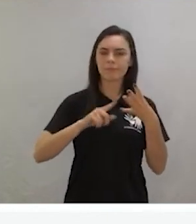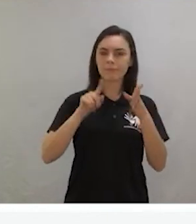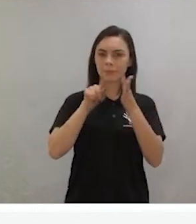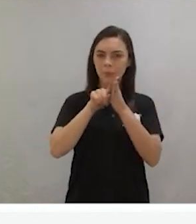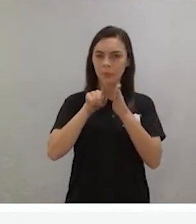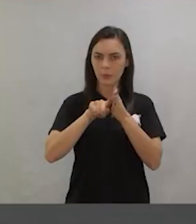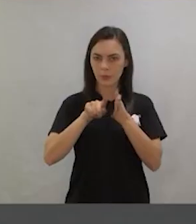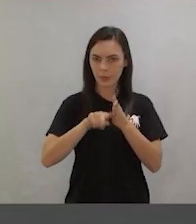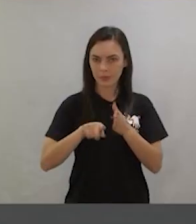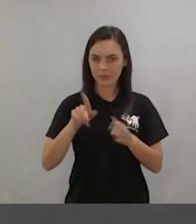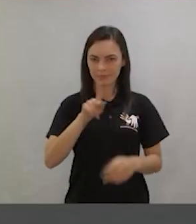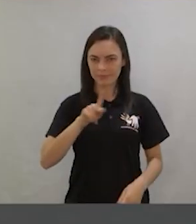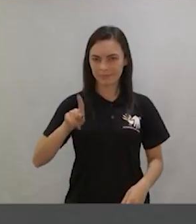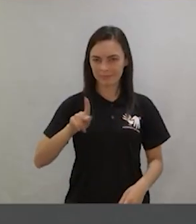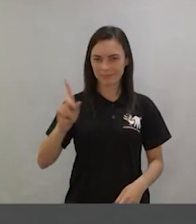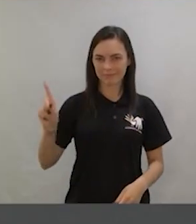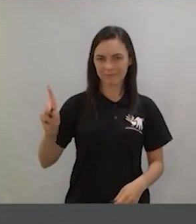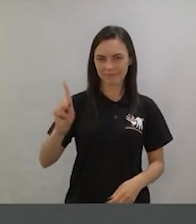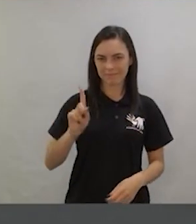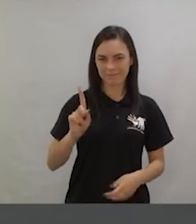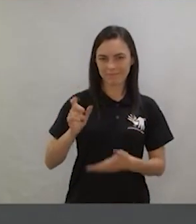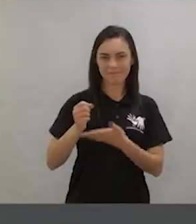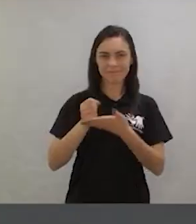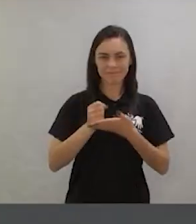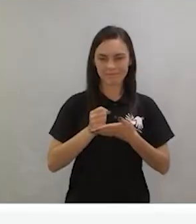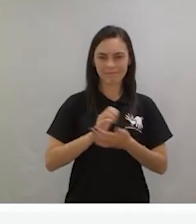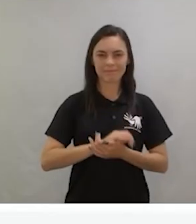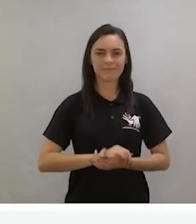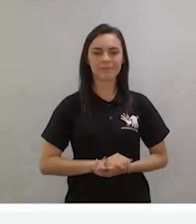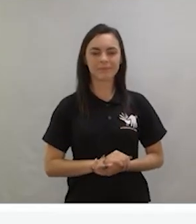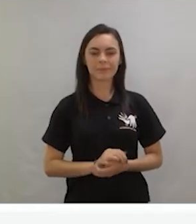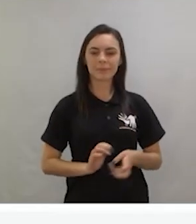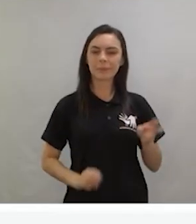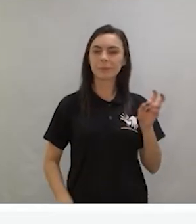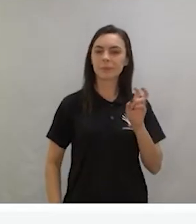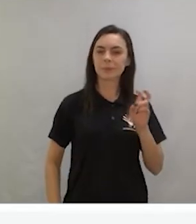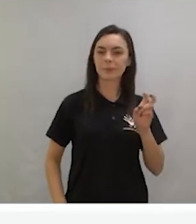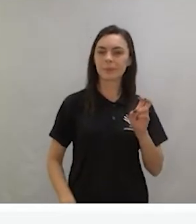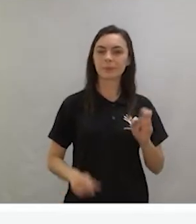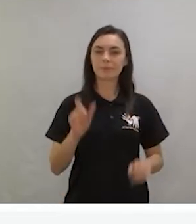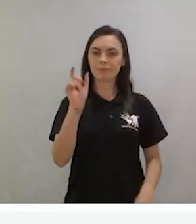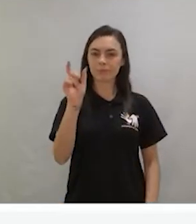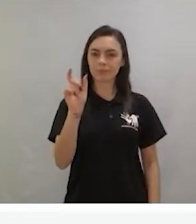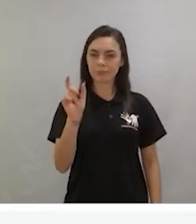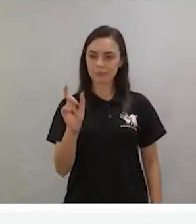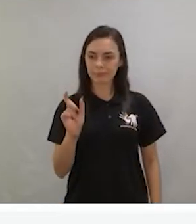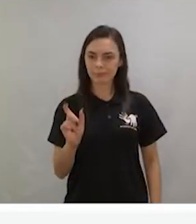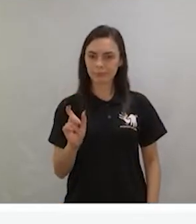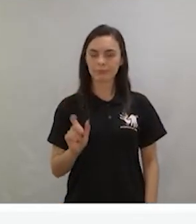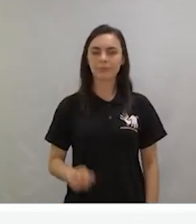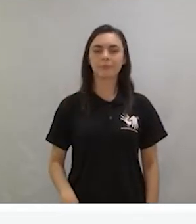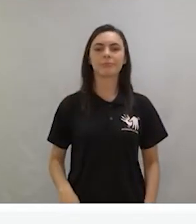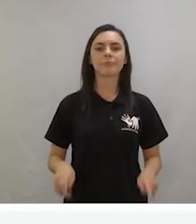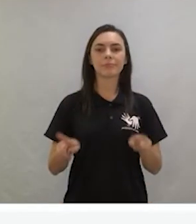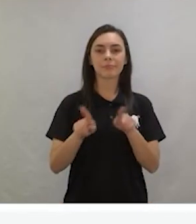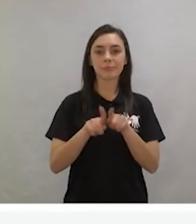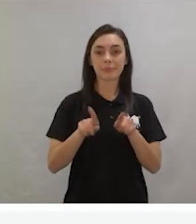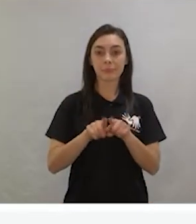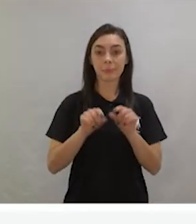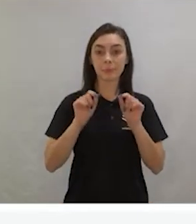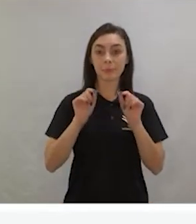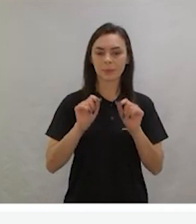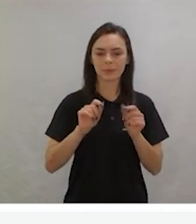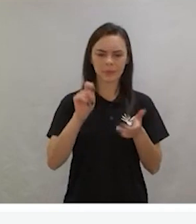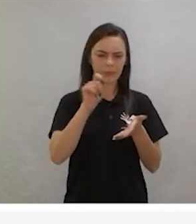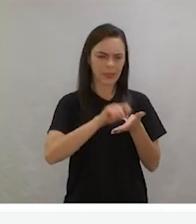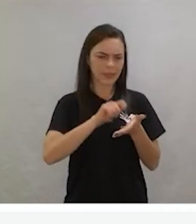fizemos o quiz, que até a professora Jaque compareceu aqui para nos ajudar, fizemos uma lista de palavras, fizemos